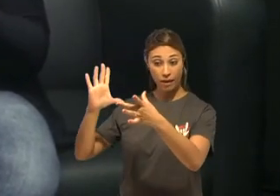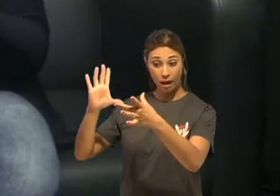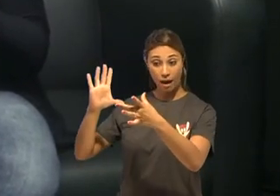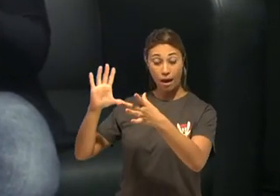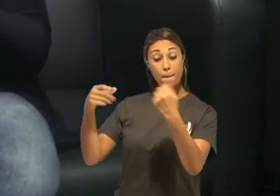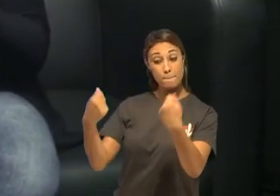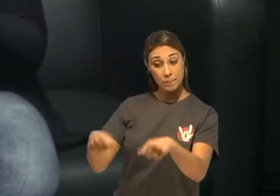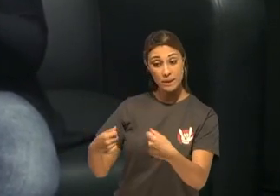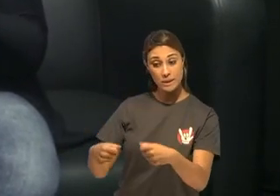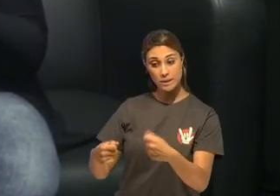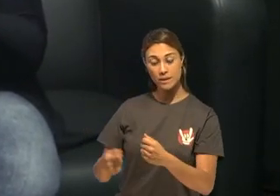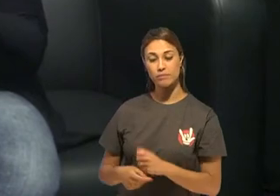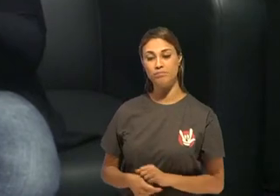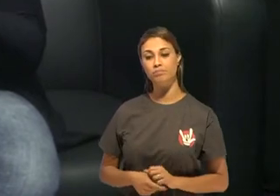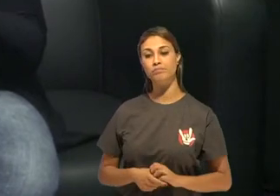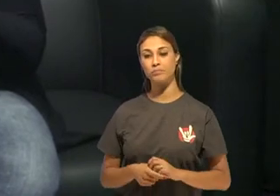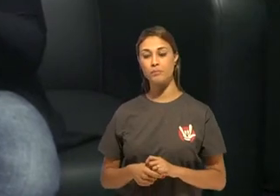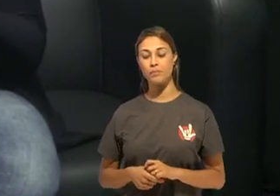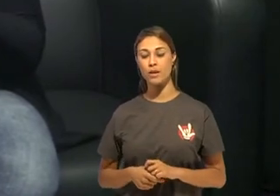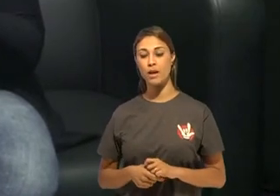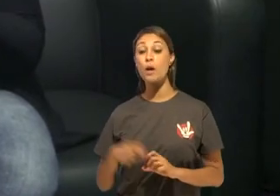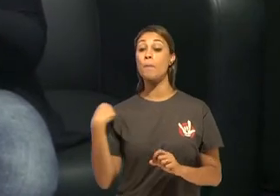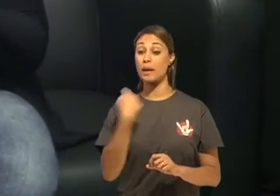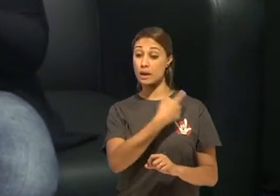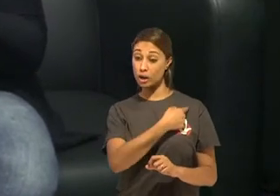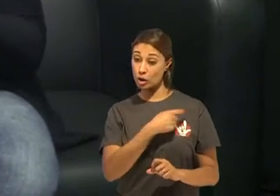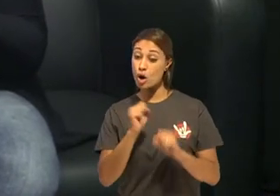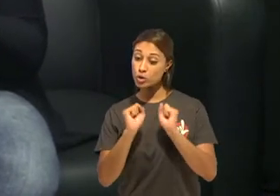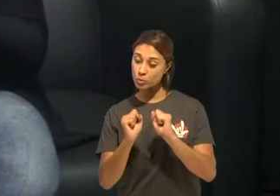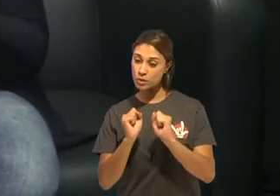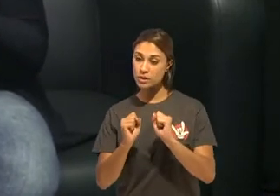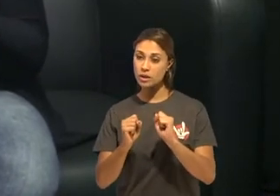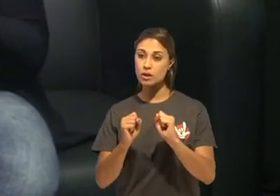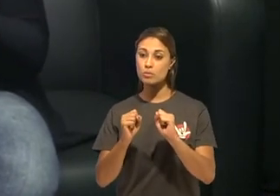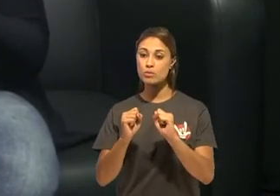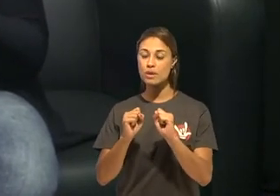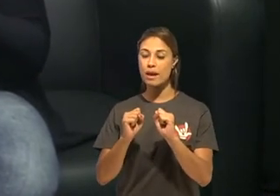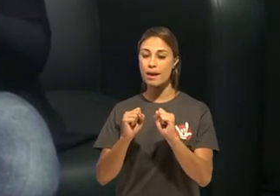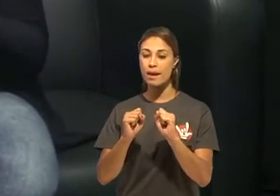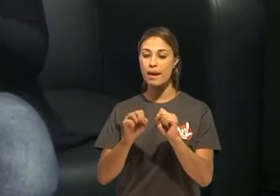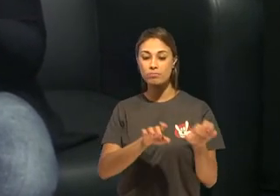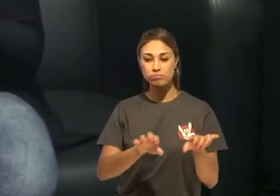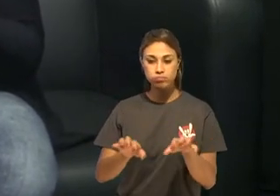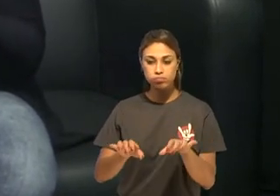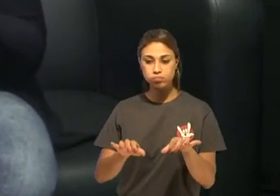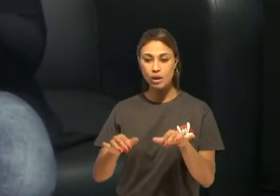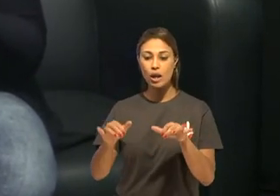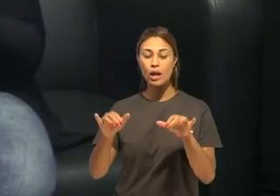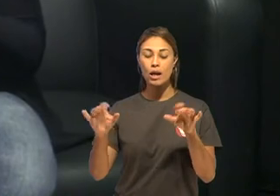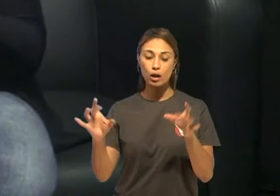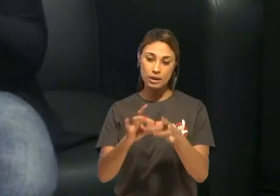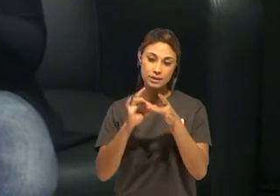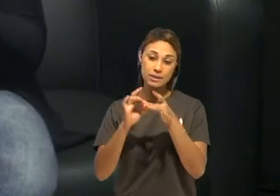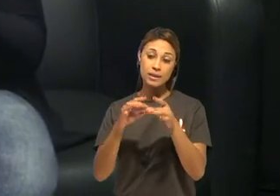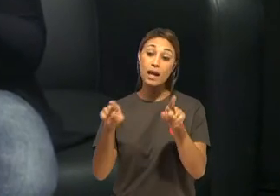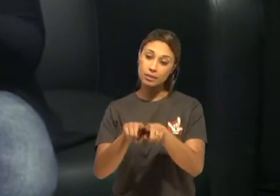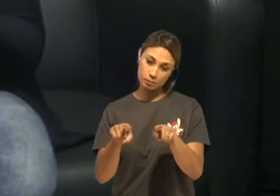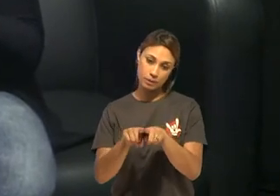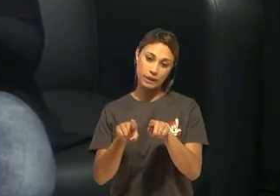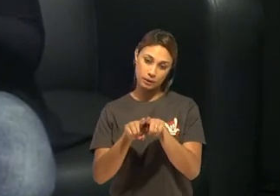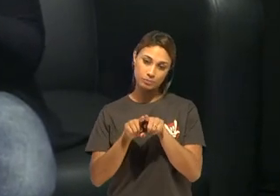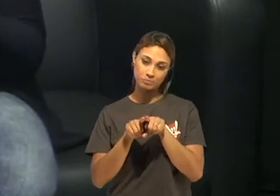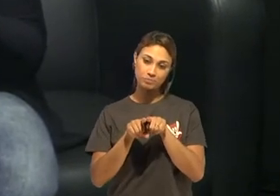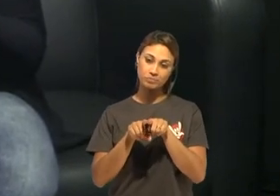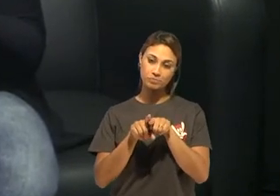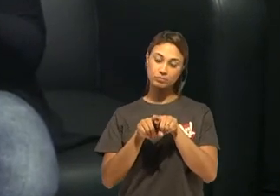seu perfil, deixar ele aí para a gente poder acessar, porque essa é a condição da gente saber se você seguiu as regras